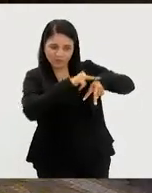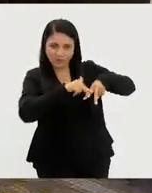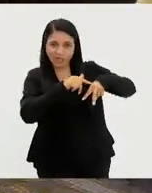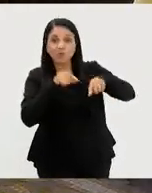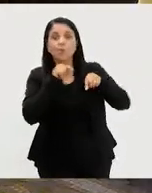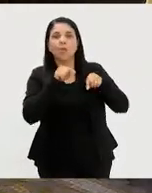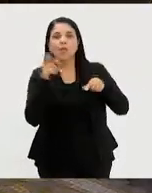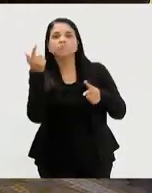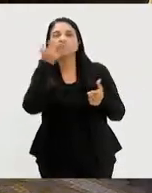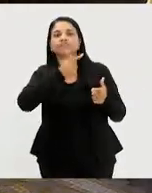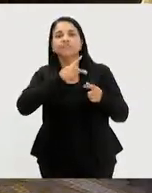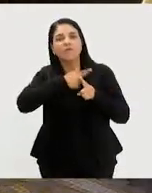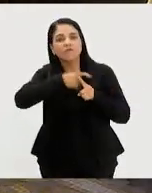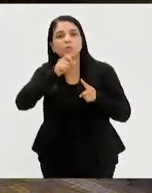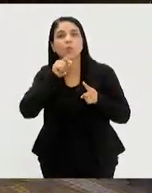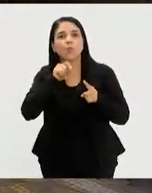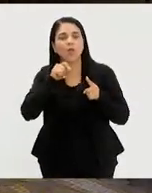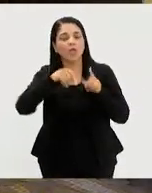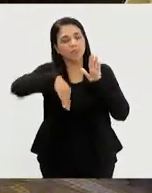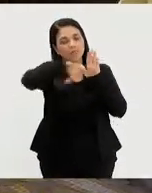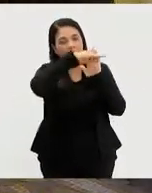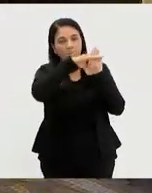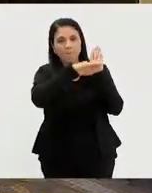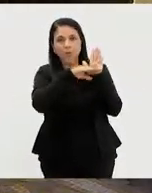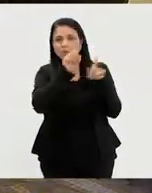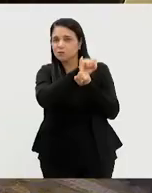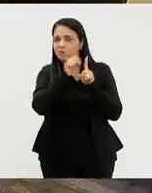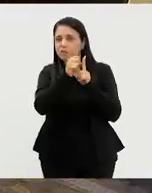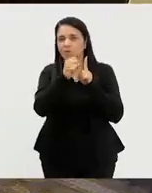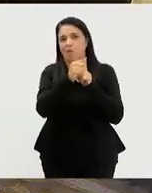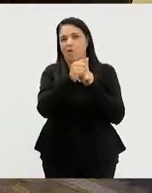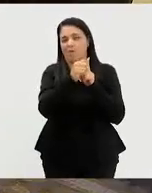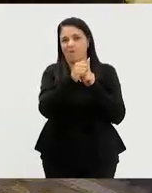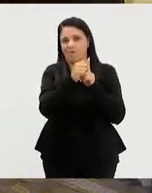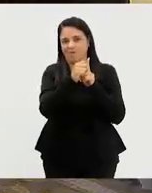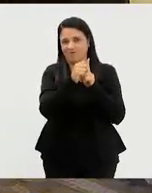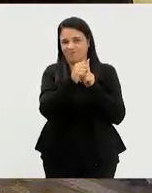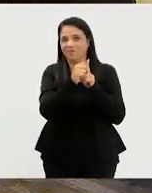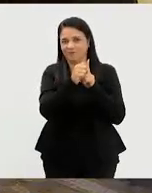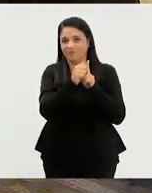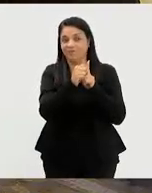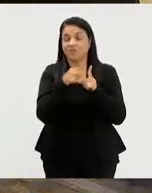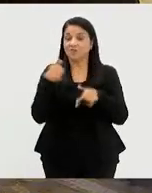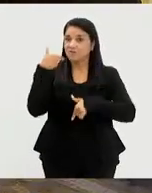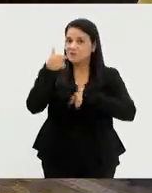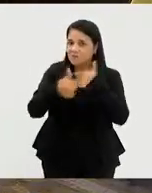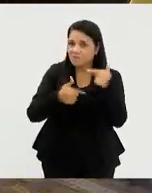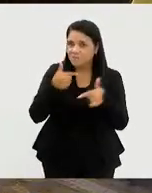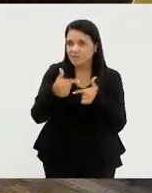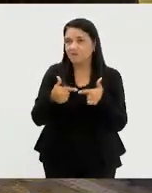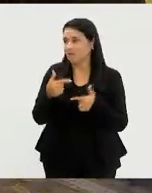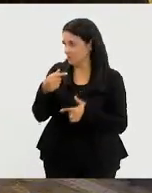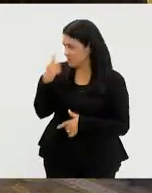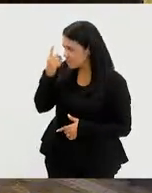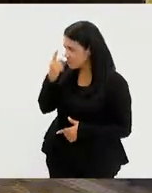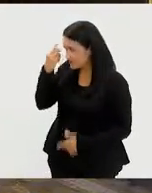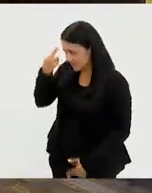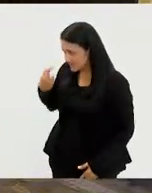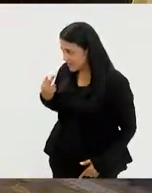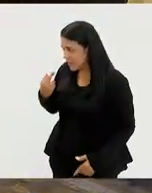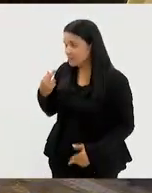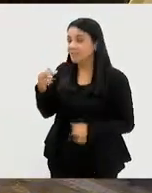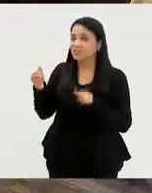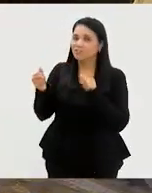humanitárias e sociais como um todo então muito por isso que a gente trabalhava né deputada Renata no mandato da Mara esse